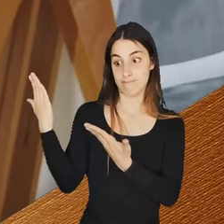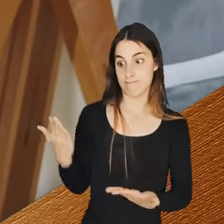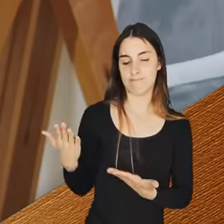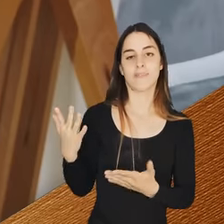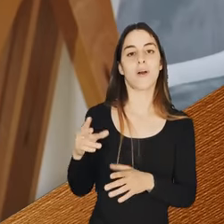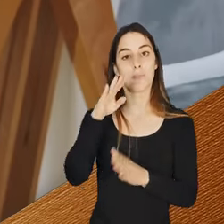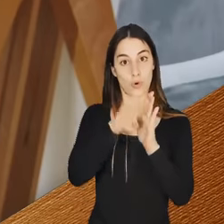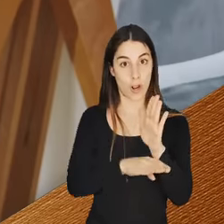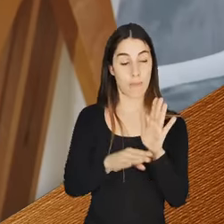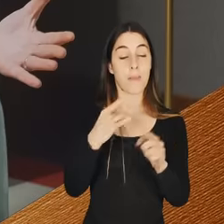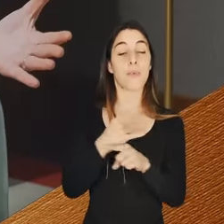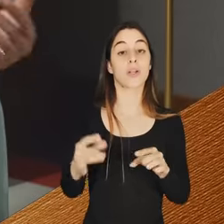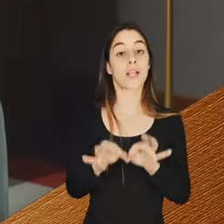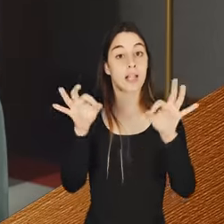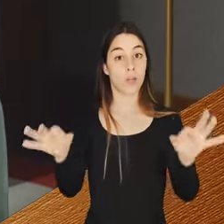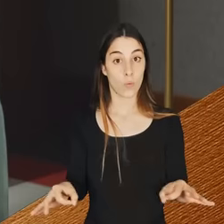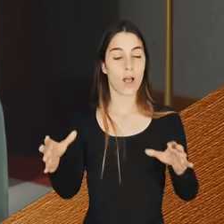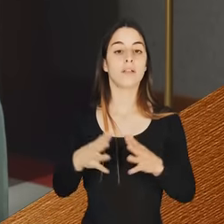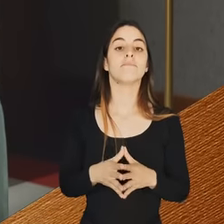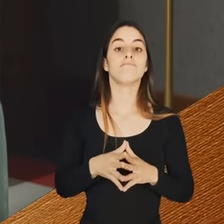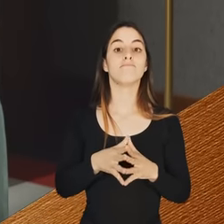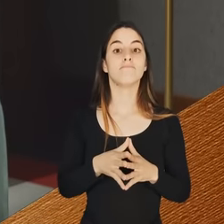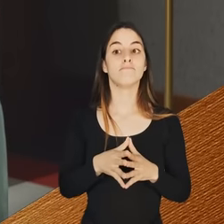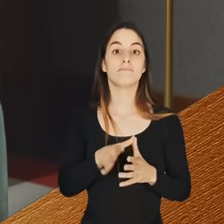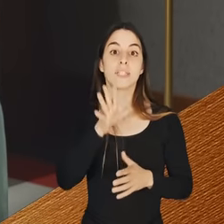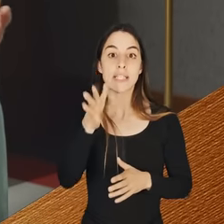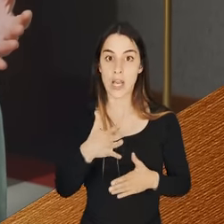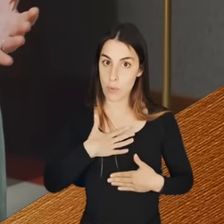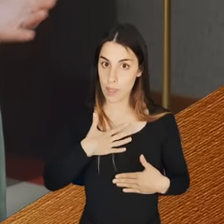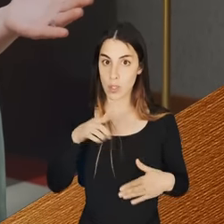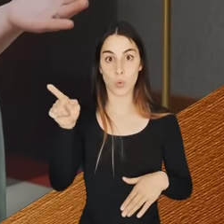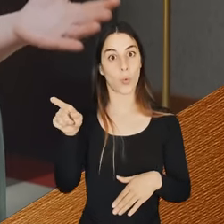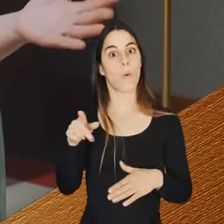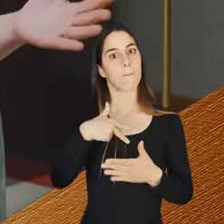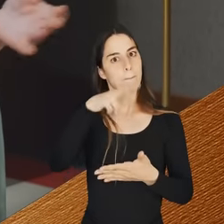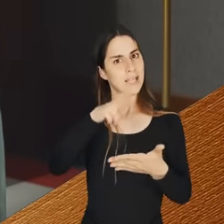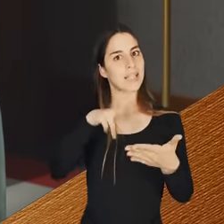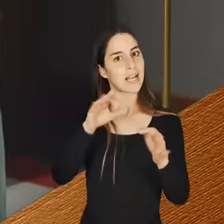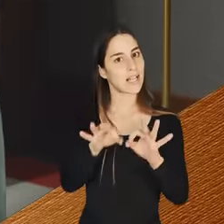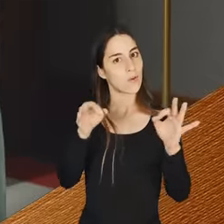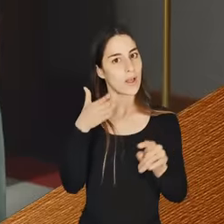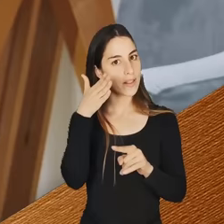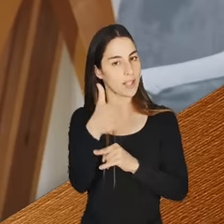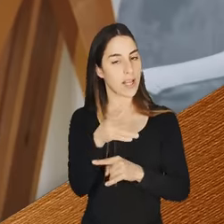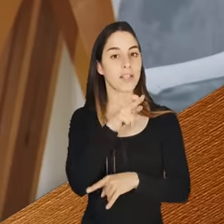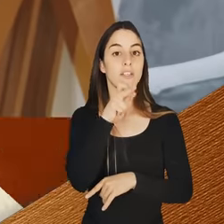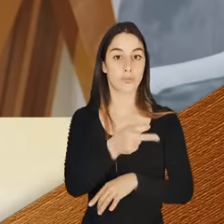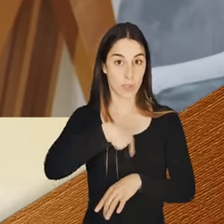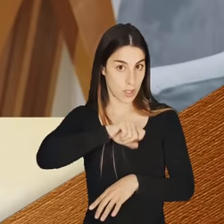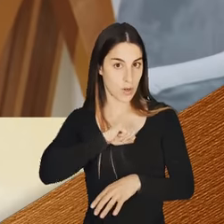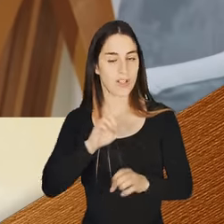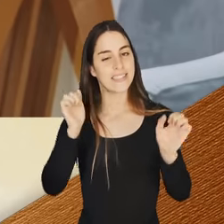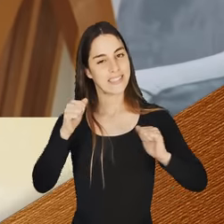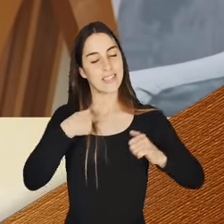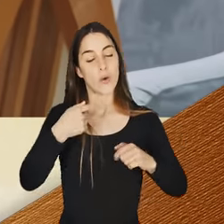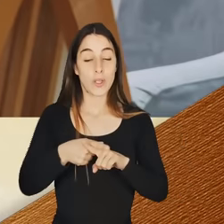que sei e pelo que a produção me informou, vai estar a pintar um postal enquanto responde a algumas das nossas perguntas. Estou super entusiasmado para